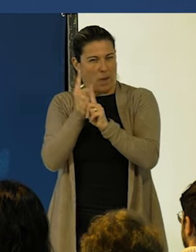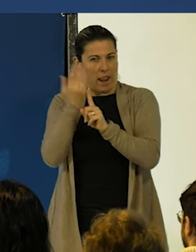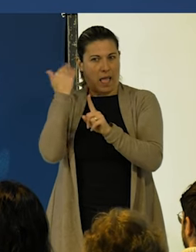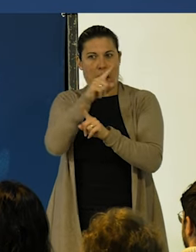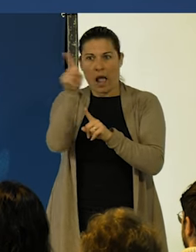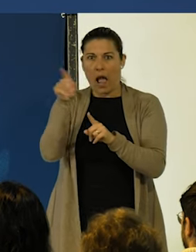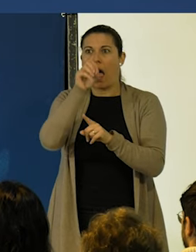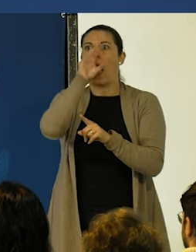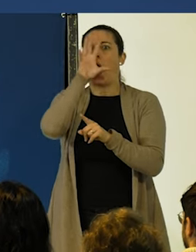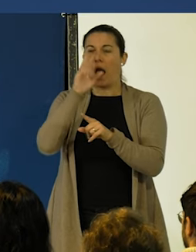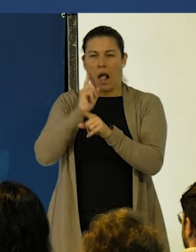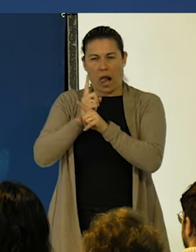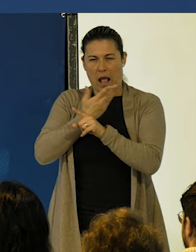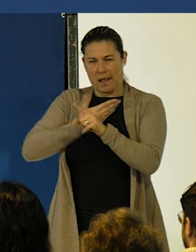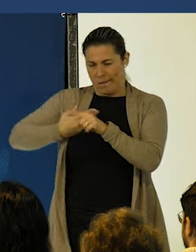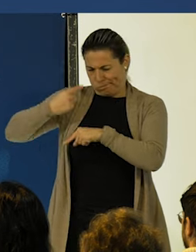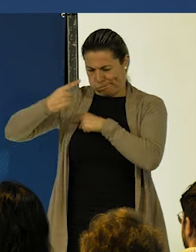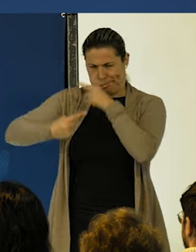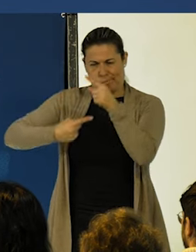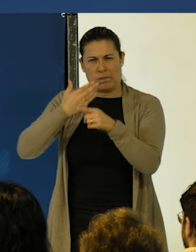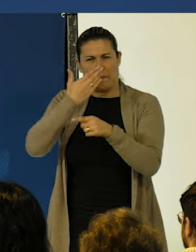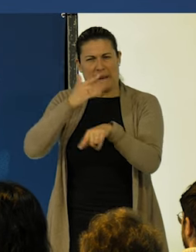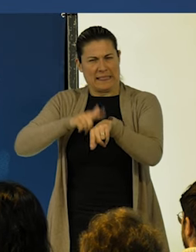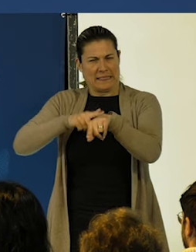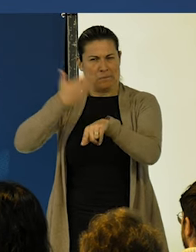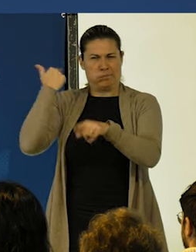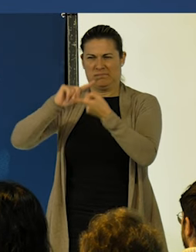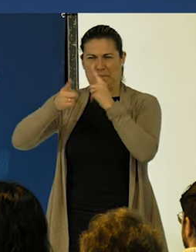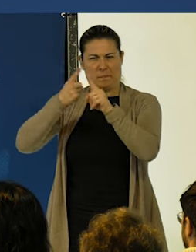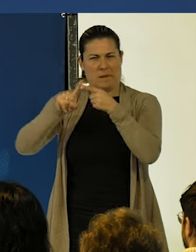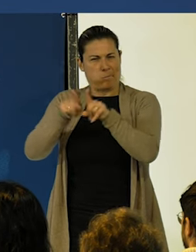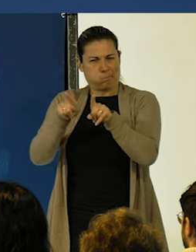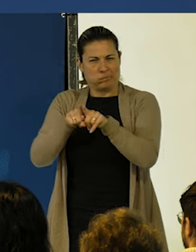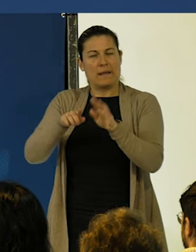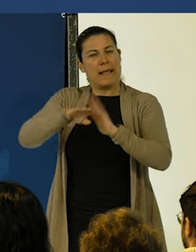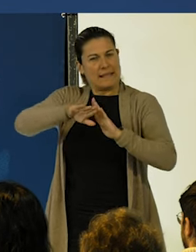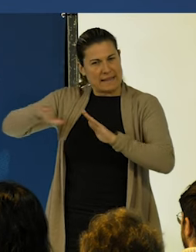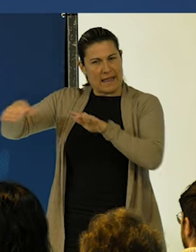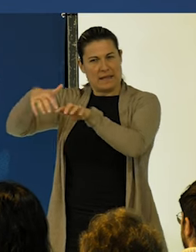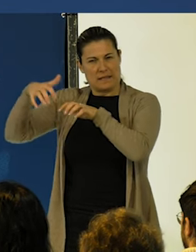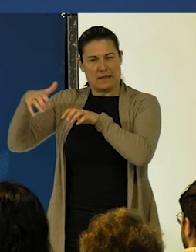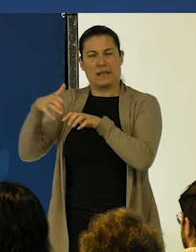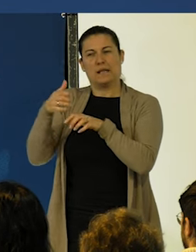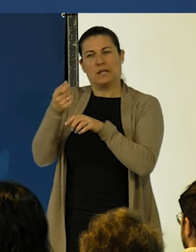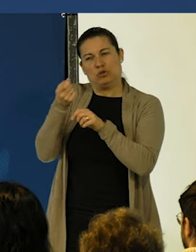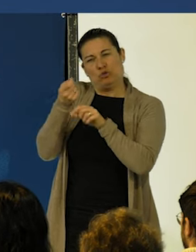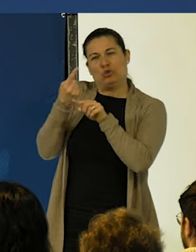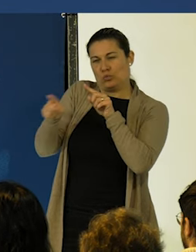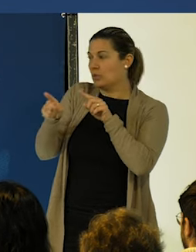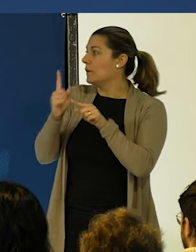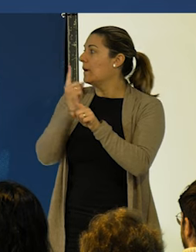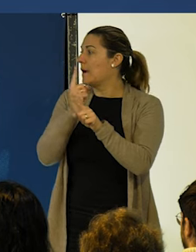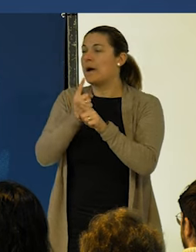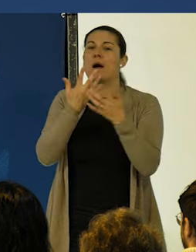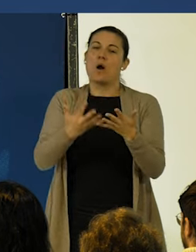espantada com o conservadorismo quase medieval que graçava em algumas bancadas da direita, muito pouco diferente dos